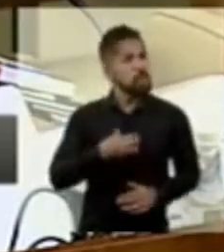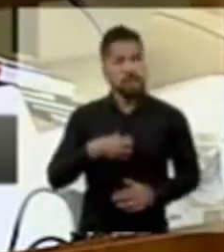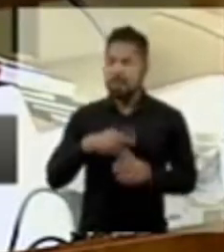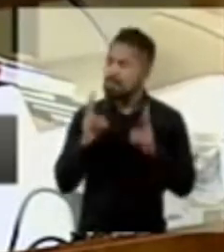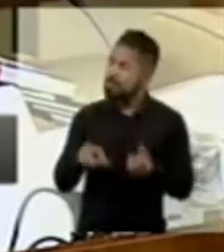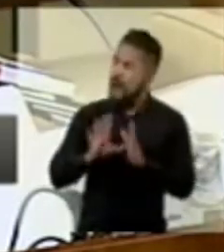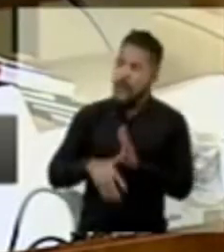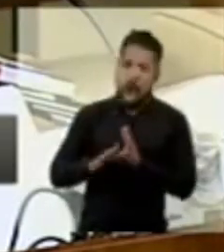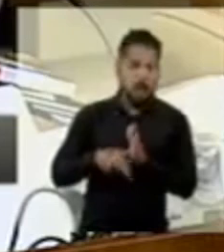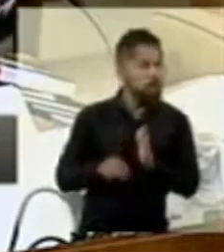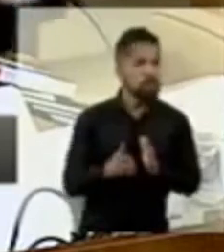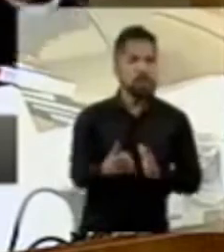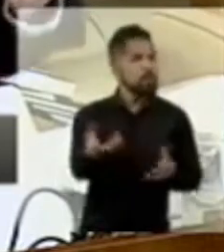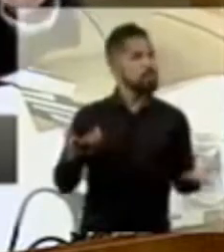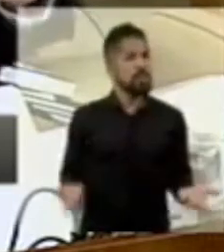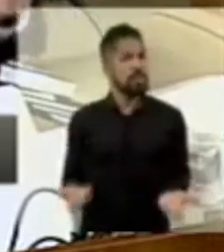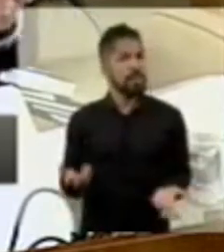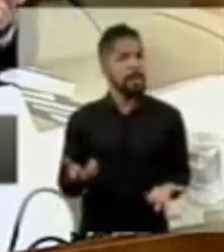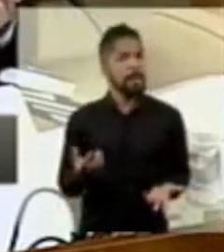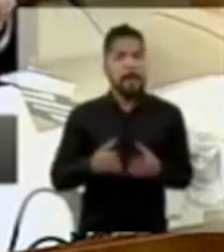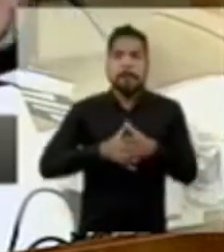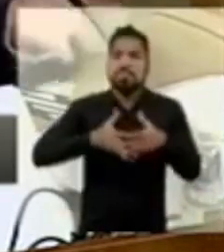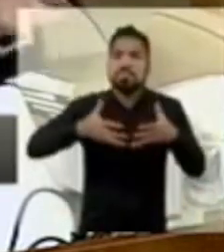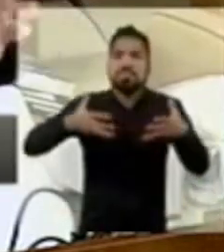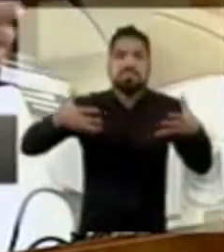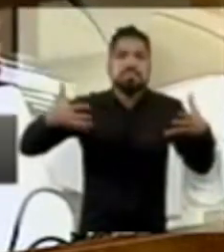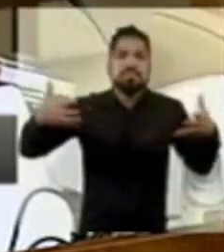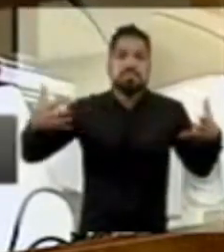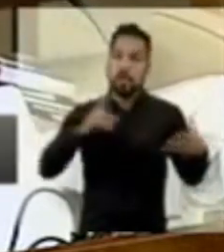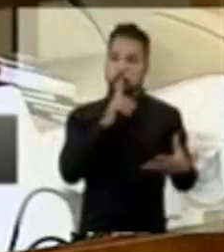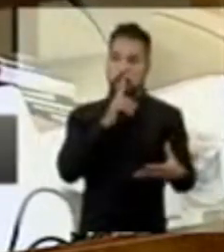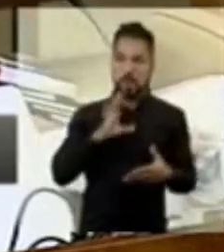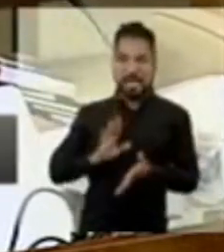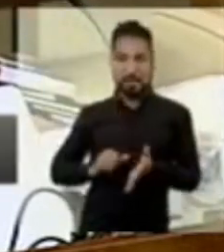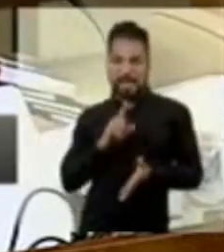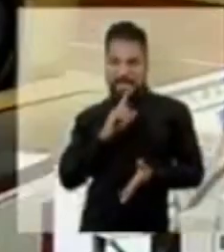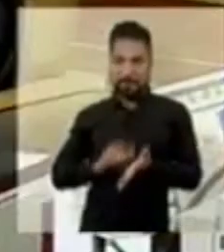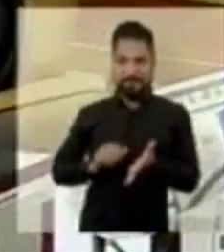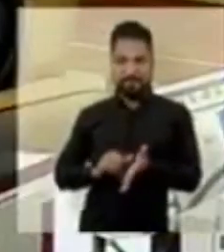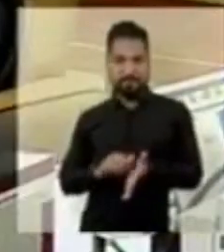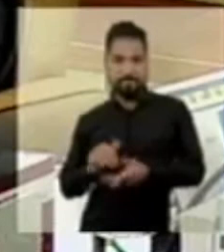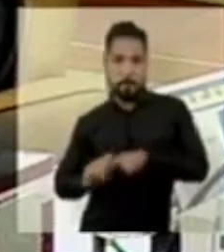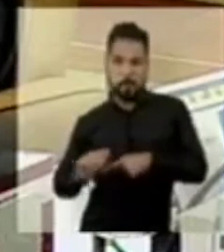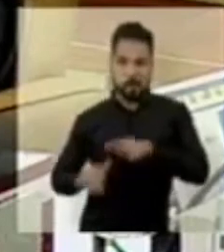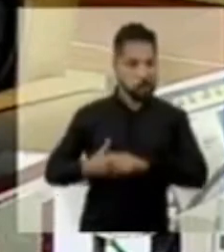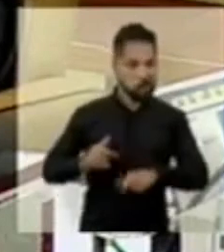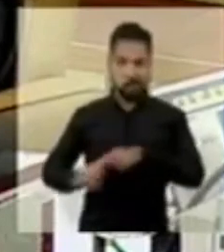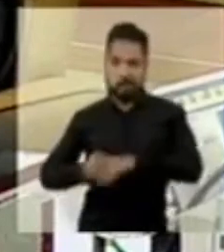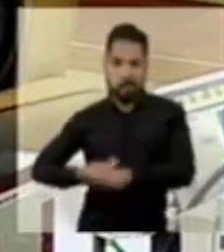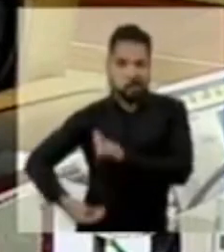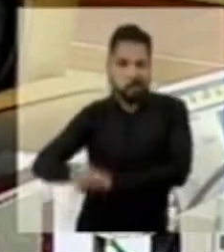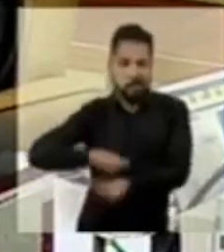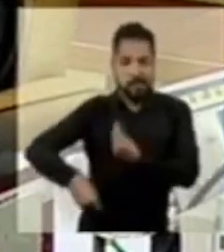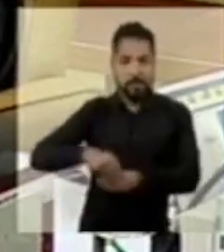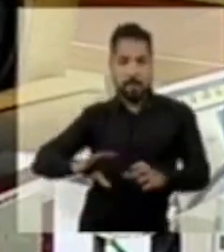mesma forma nesta reação imensa a operação abafa que existe no brasil em que a dois lotes